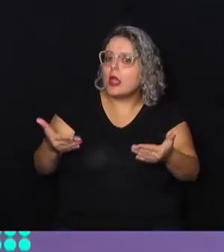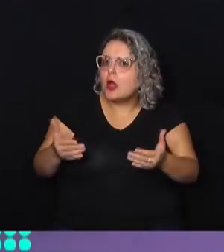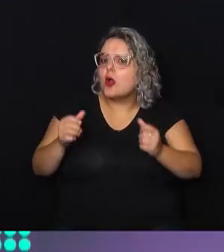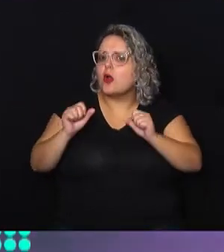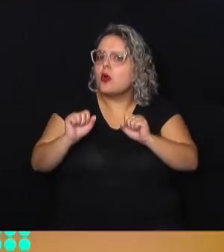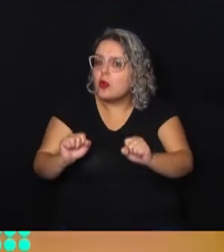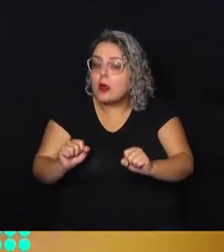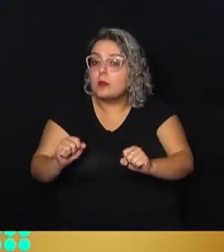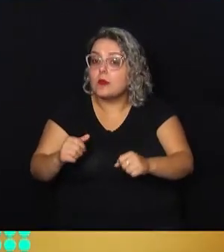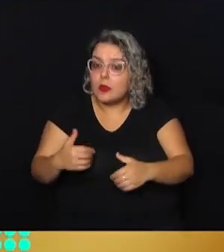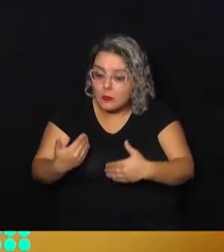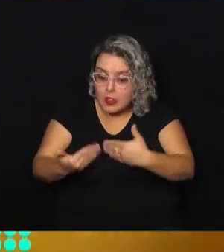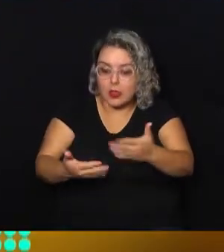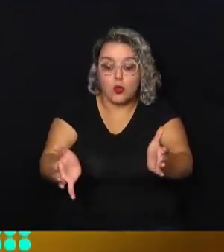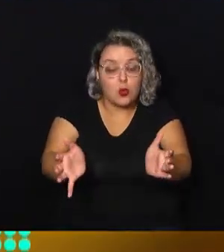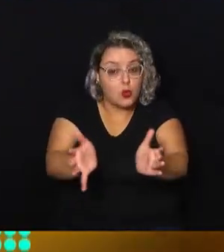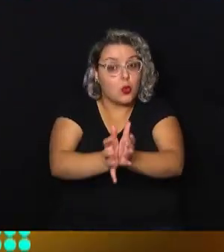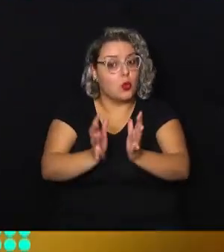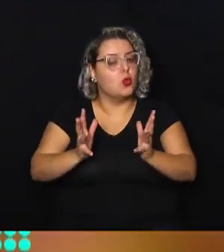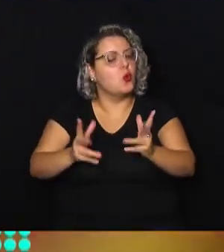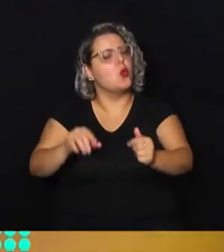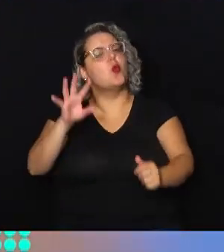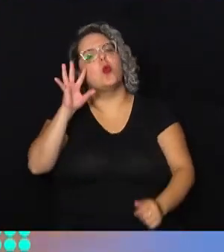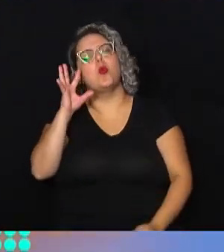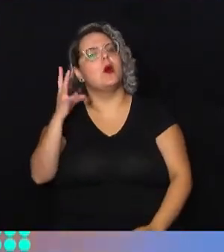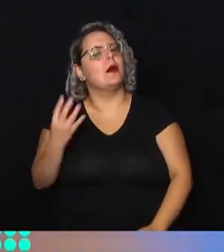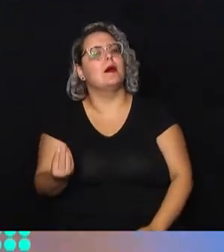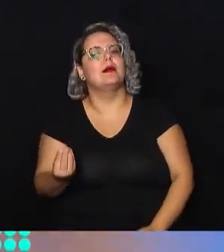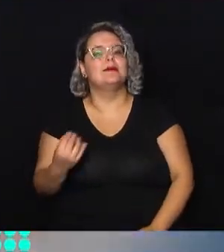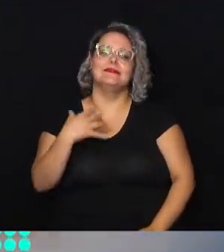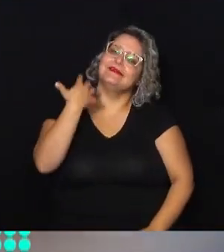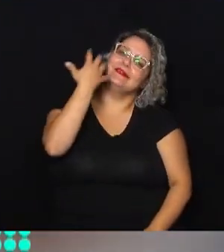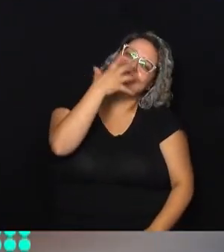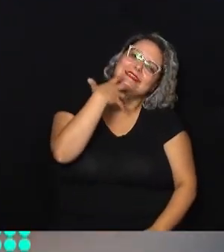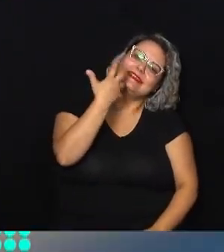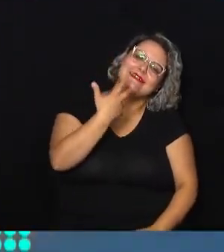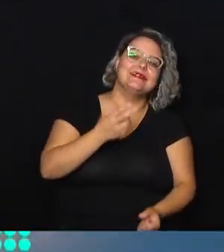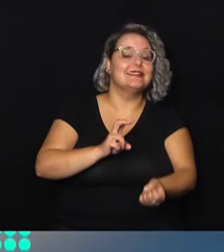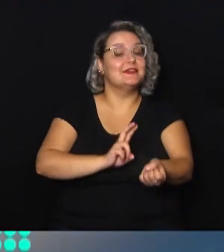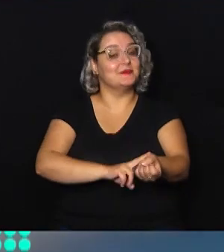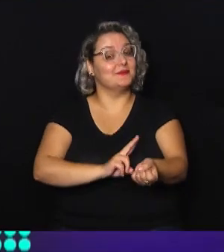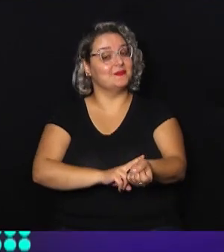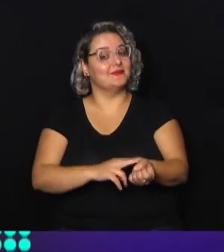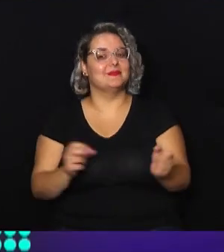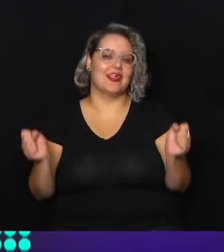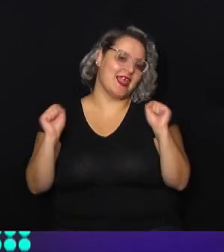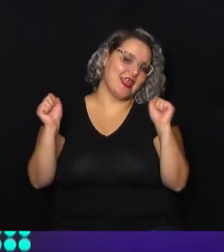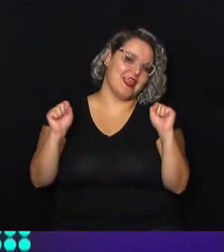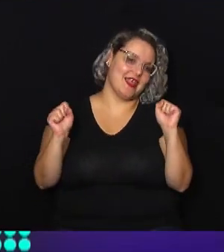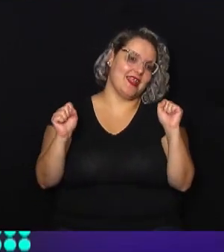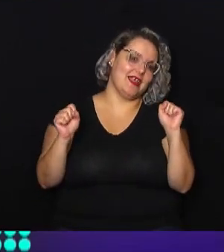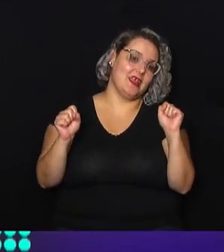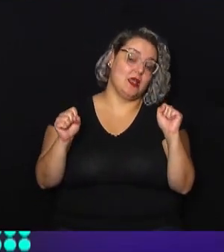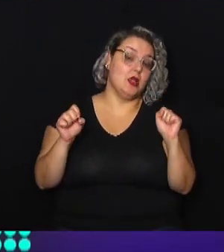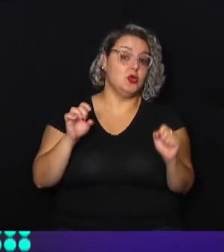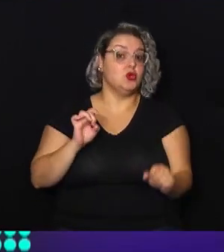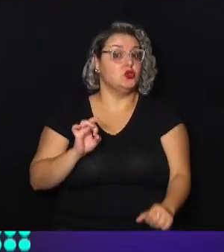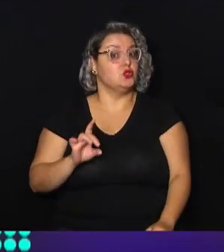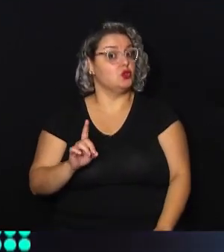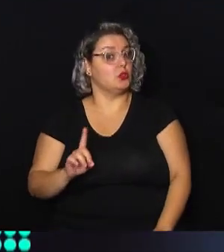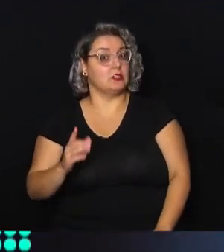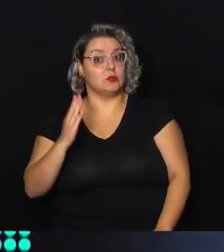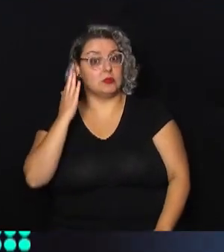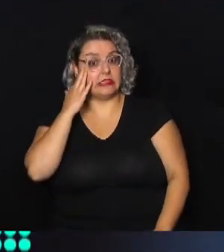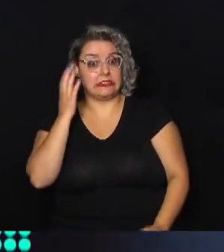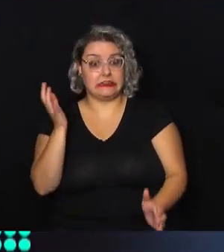passar para a sua equipe todo o conhecimento e paixão pelo ritmo que tanto gosta. Ele só não contava que o grupo